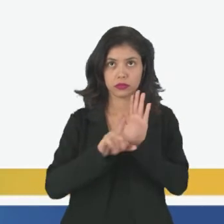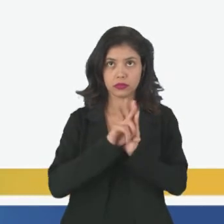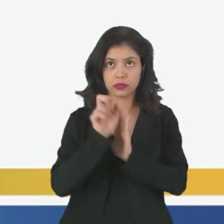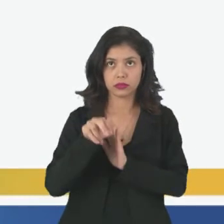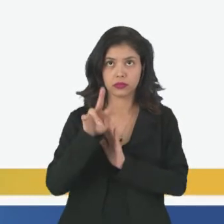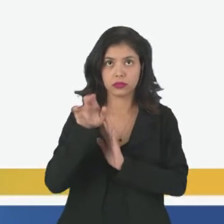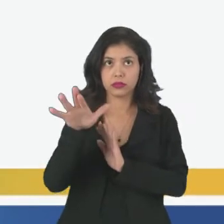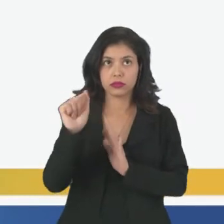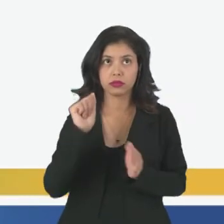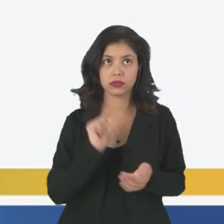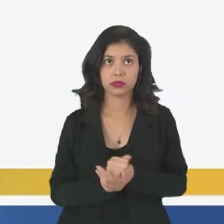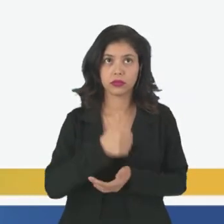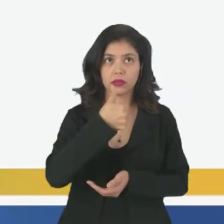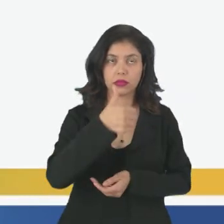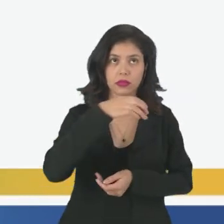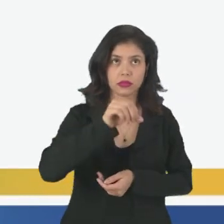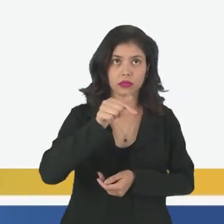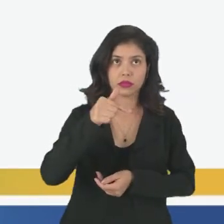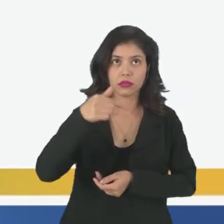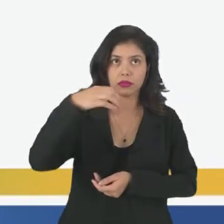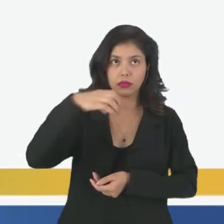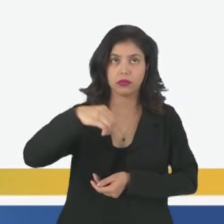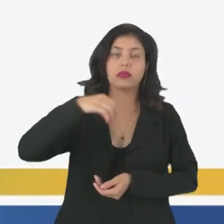culminou com a Lei da Anistia, em